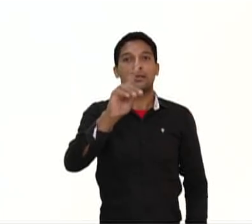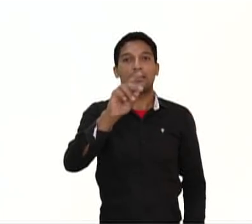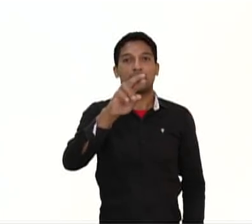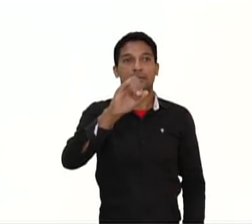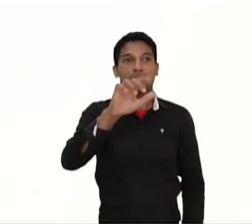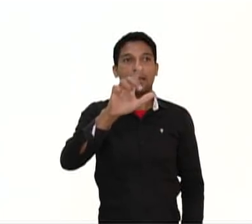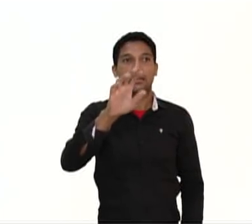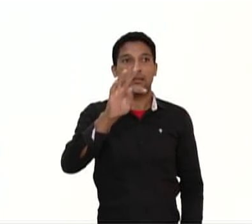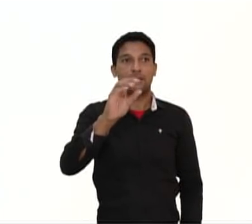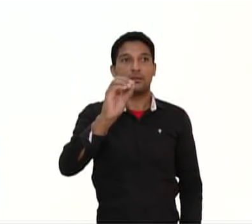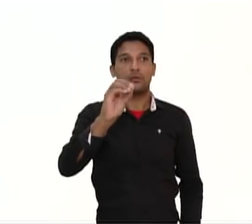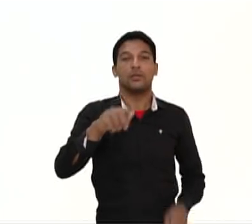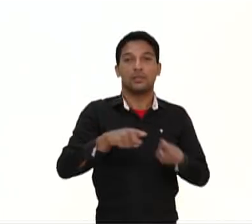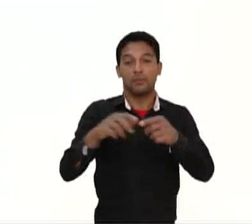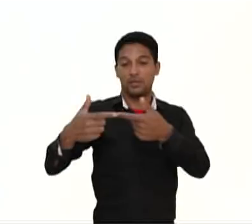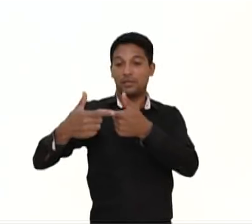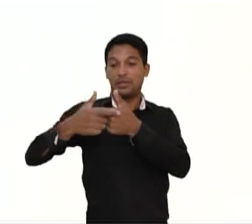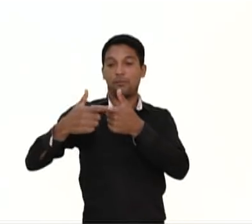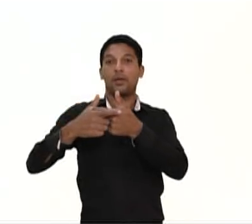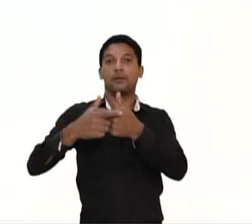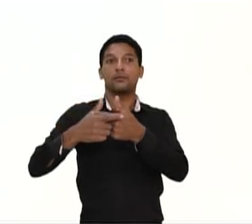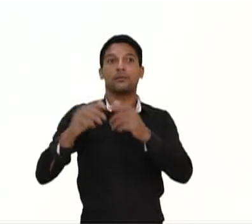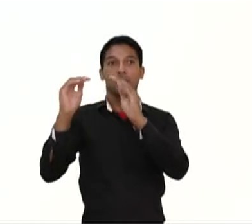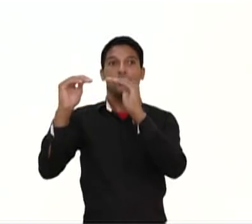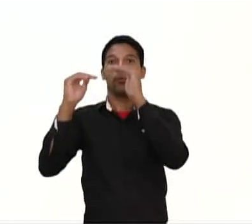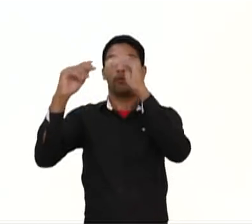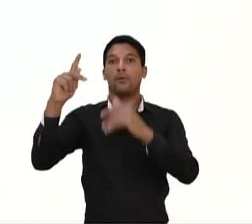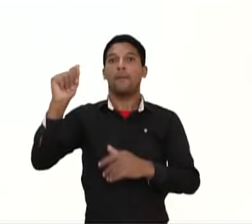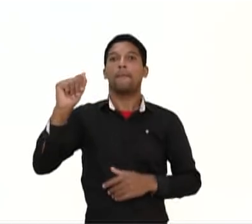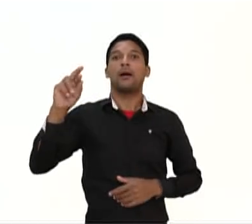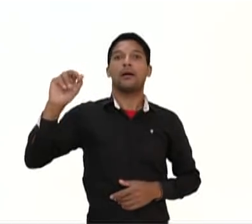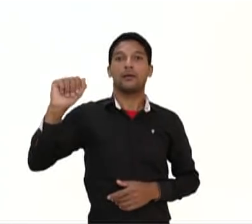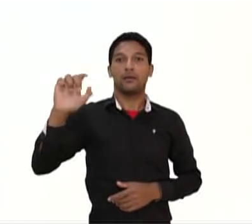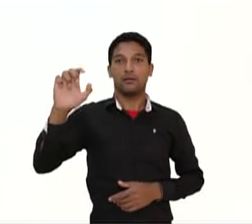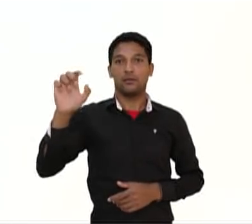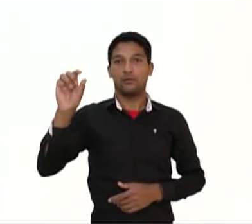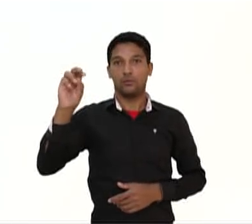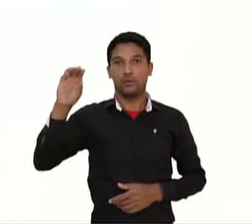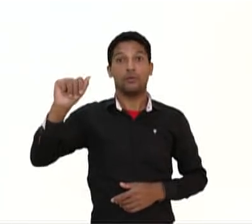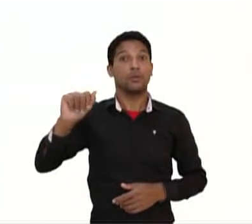ou paralelogramos. Quem é quem nesse jogo? Faça rapidinho, a gente já volta.